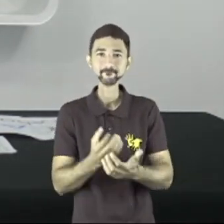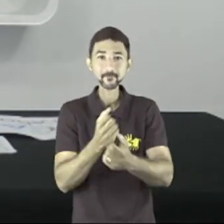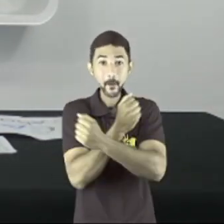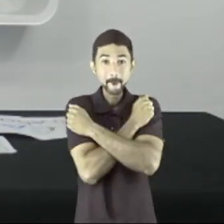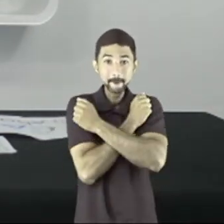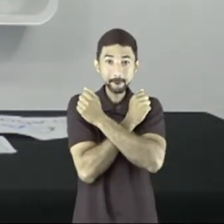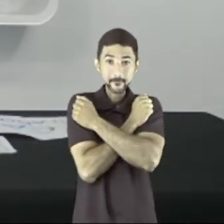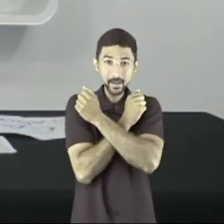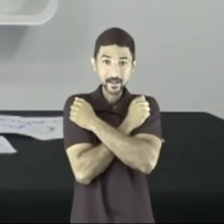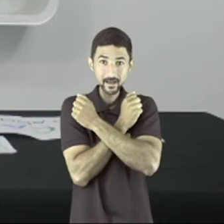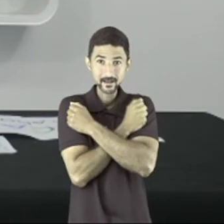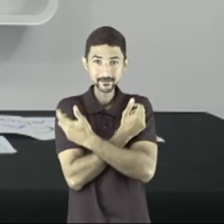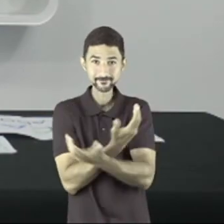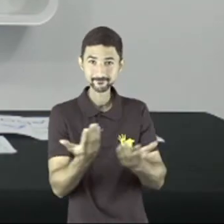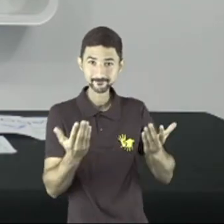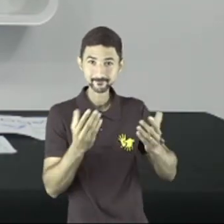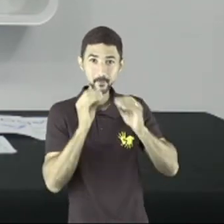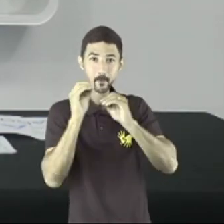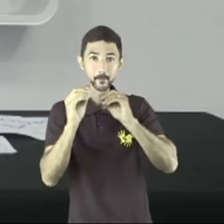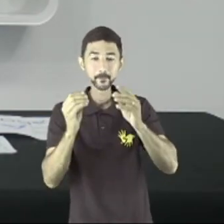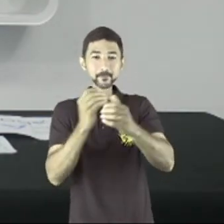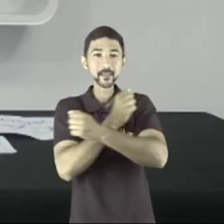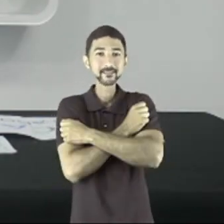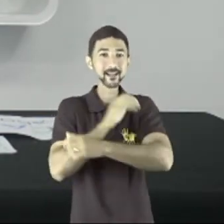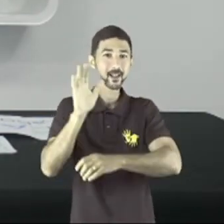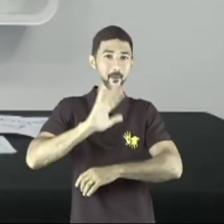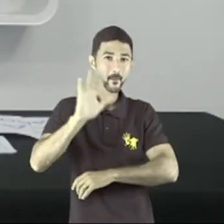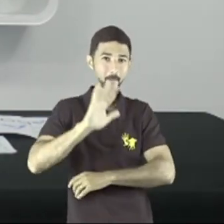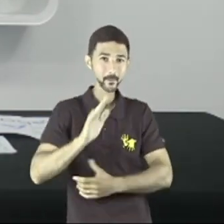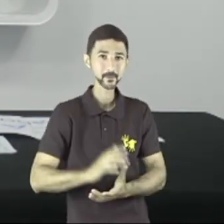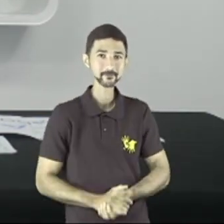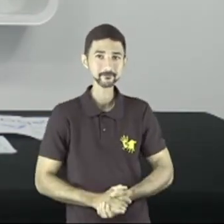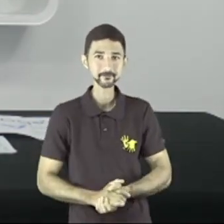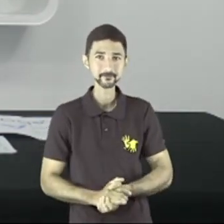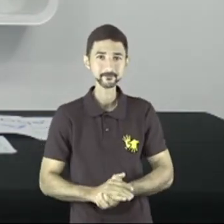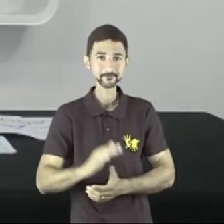meu abraço, o meu até logo.